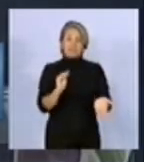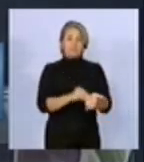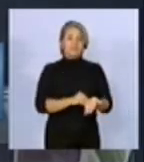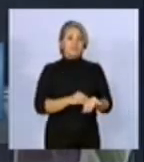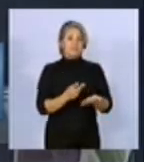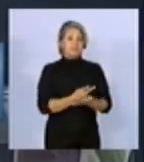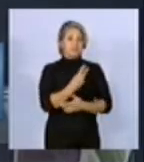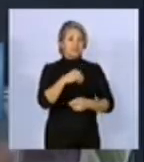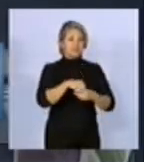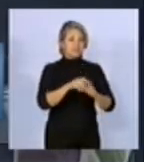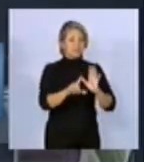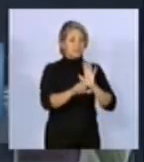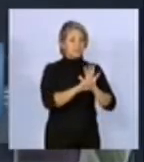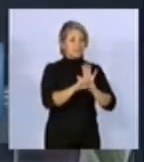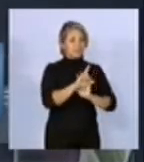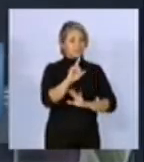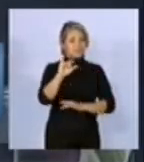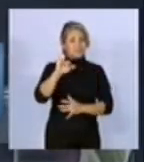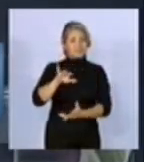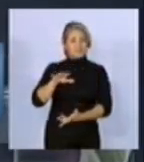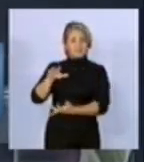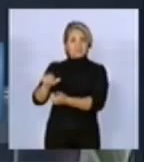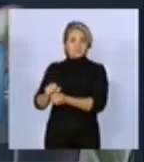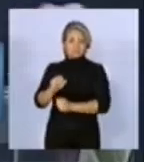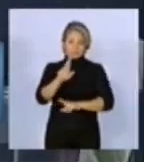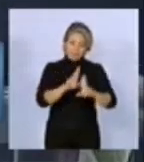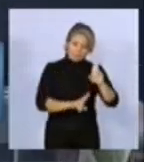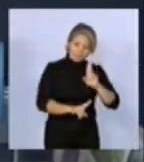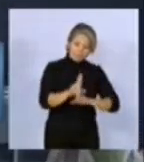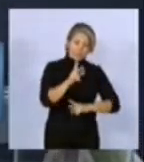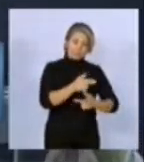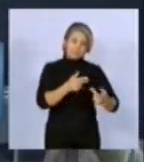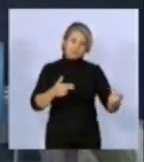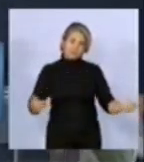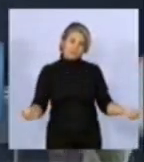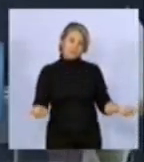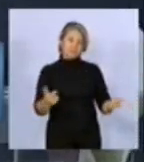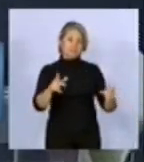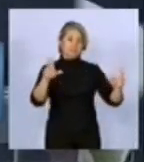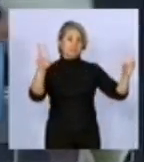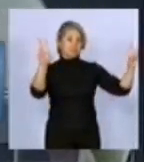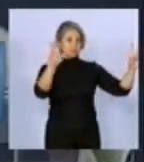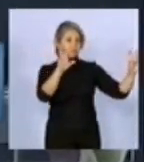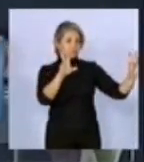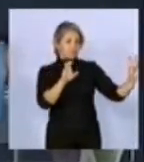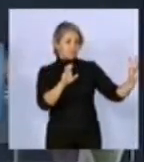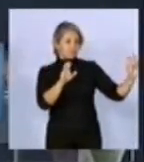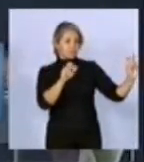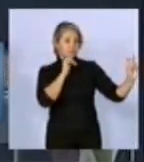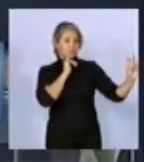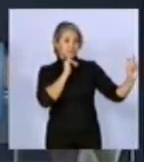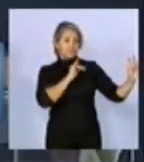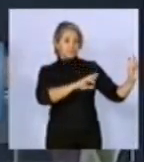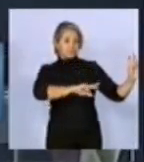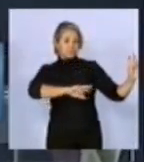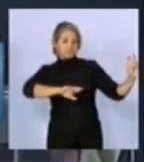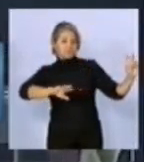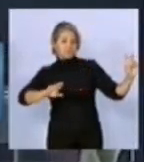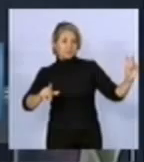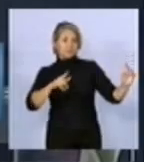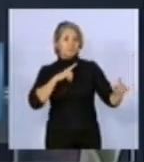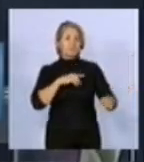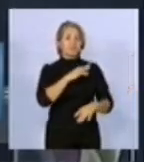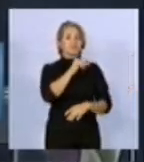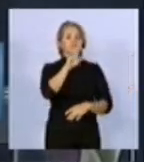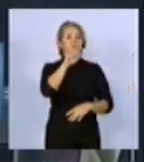legislação internacional tá foram utilizadas várias referências entre entre elas a própria fundacentro